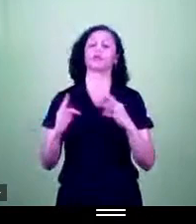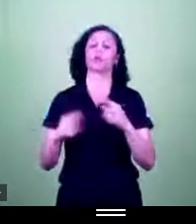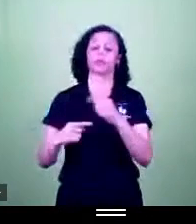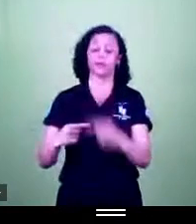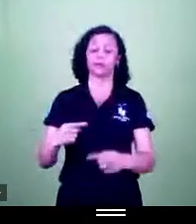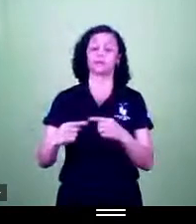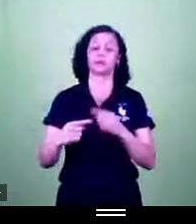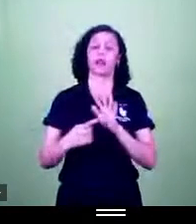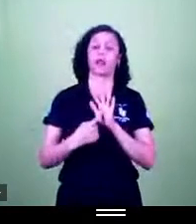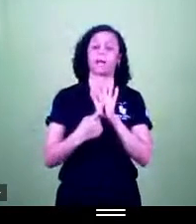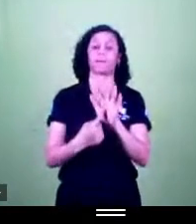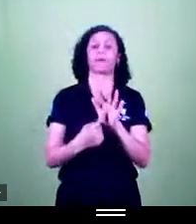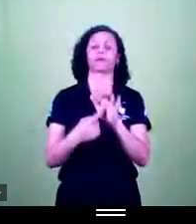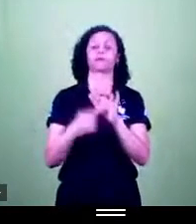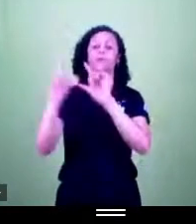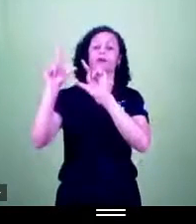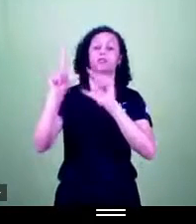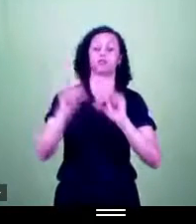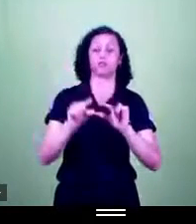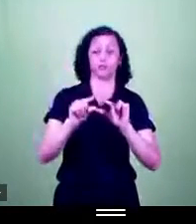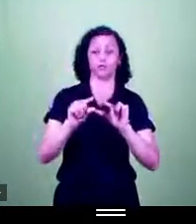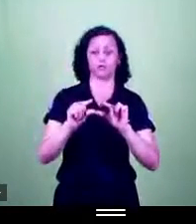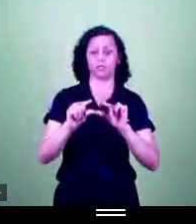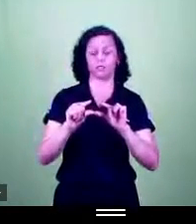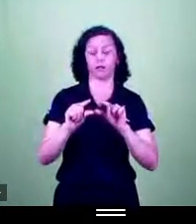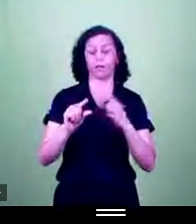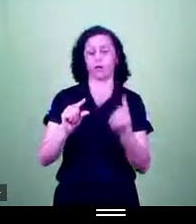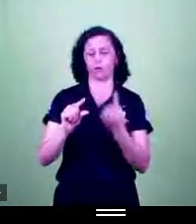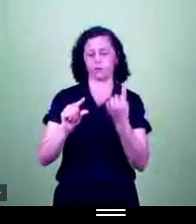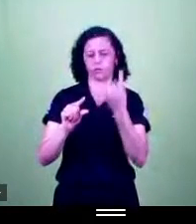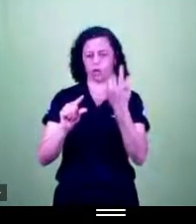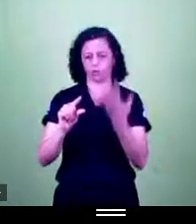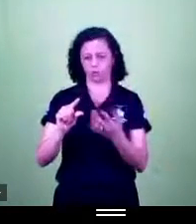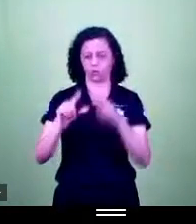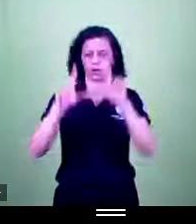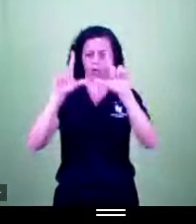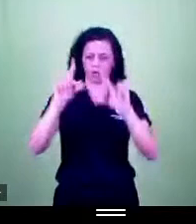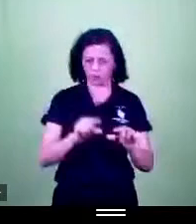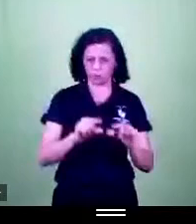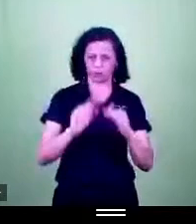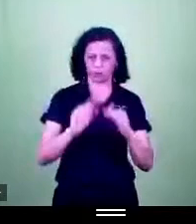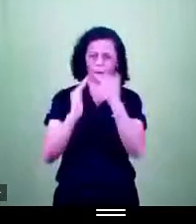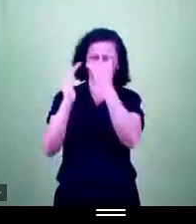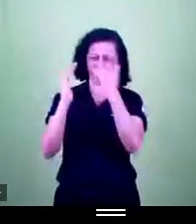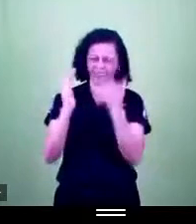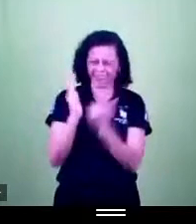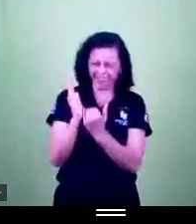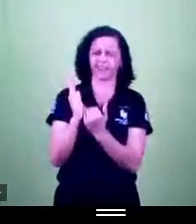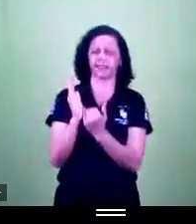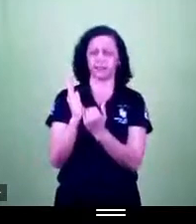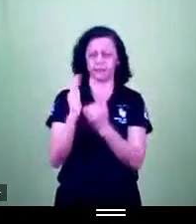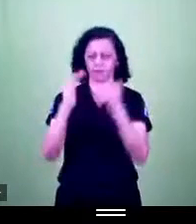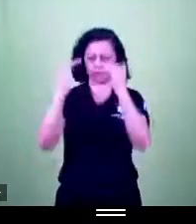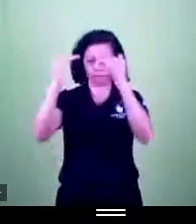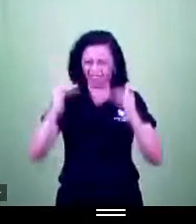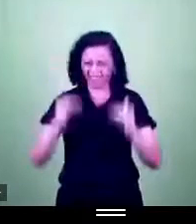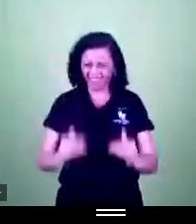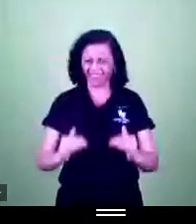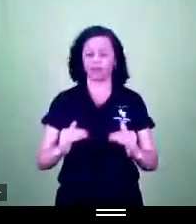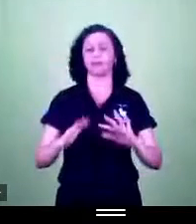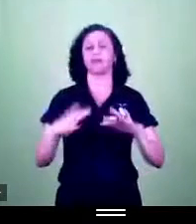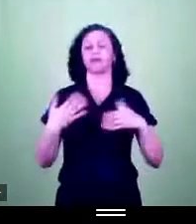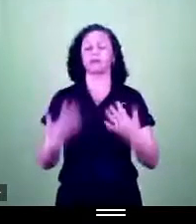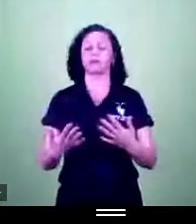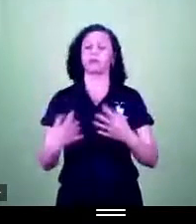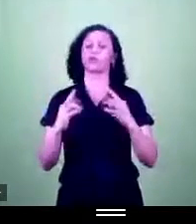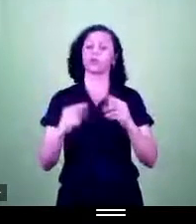de altura. Uma queda de tensão, uma queda de altura, uma queda de pressão. Toda fonte, se